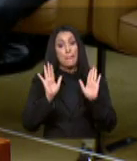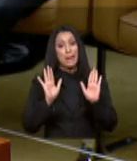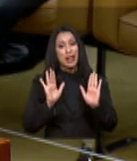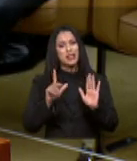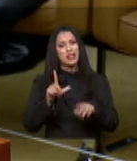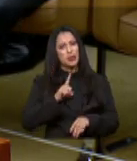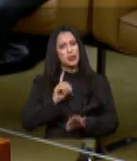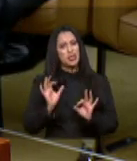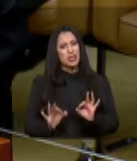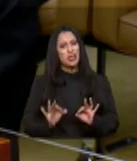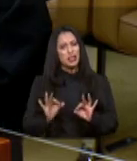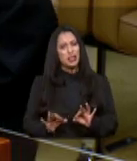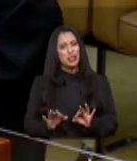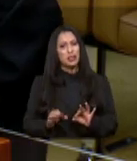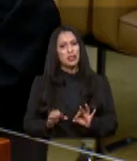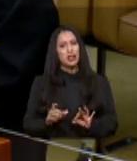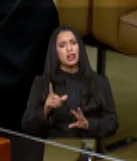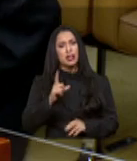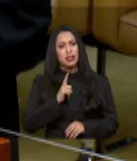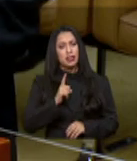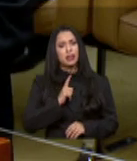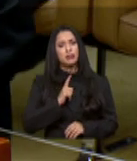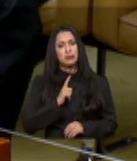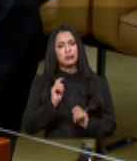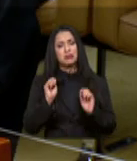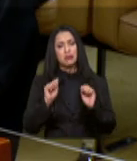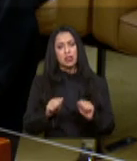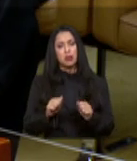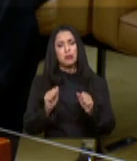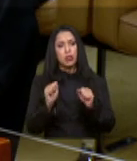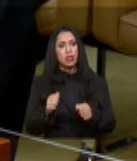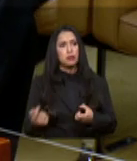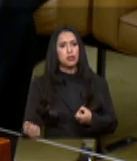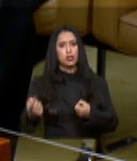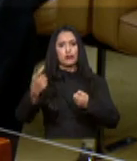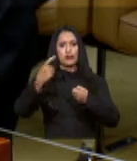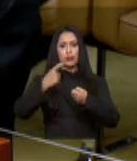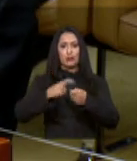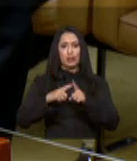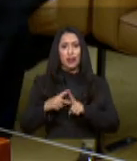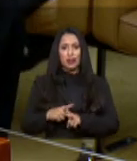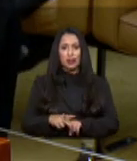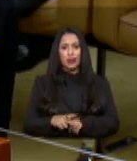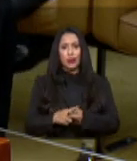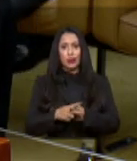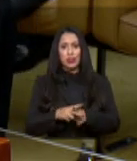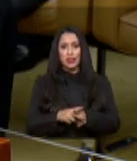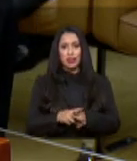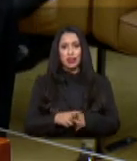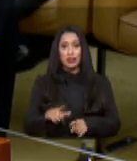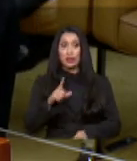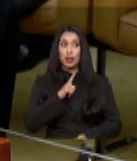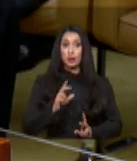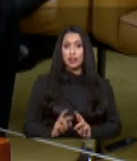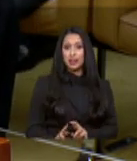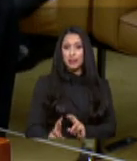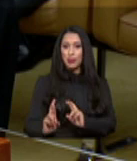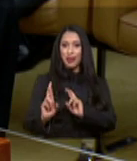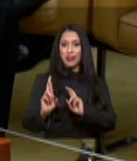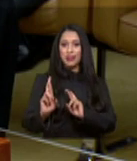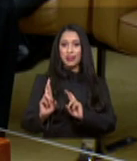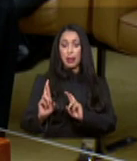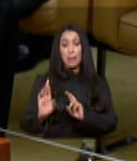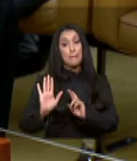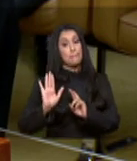há um caminho viável para o seu retorno. E sempre há de haver esperança, desde que